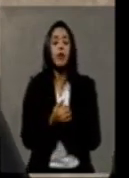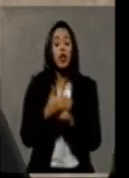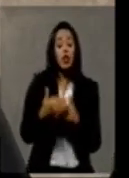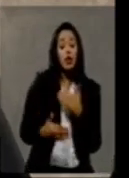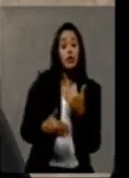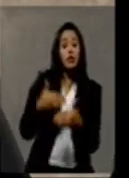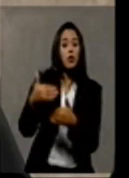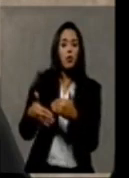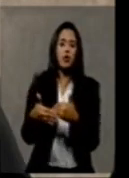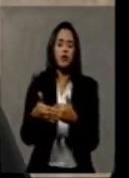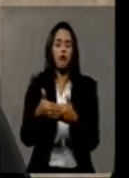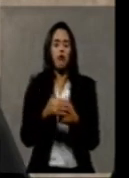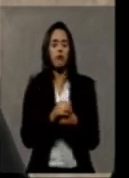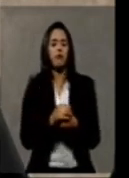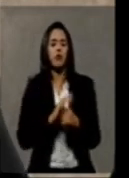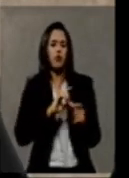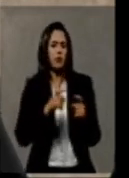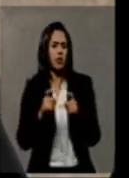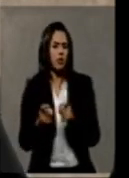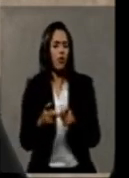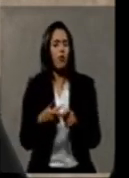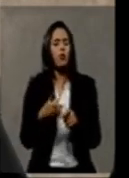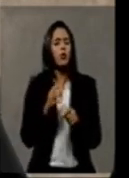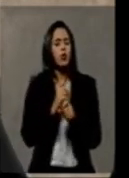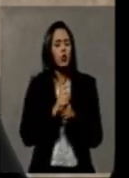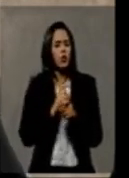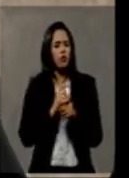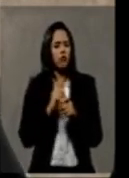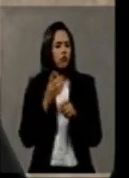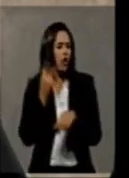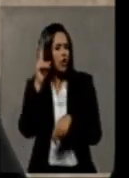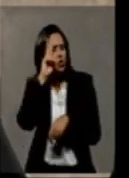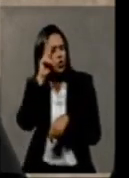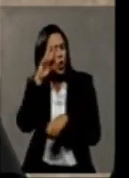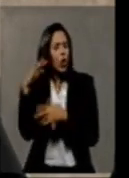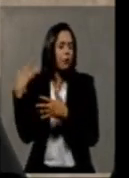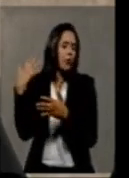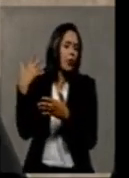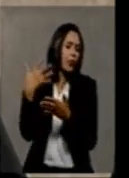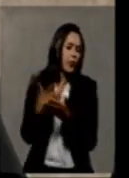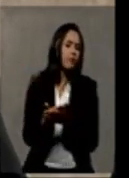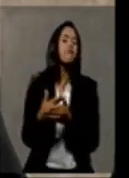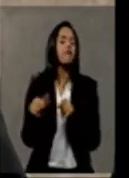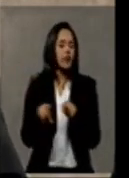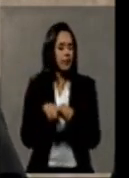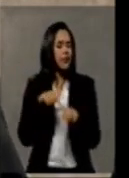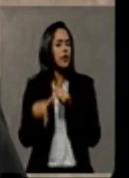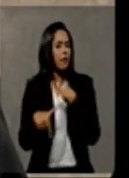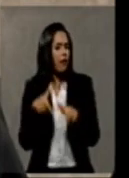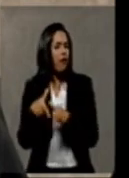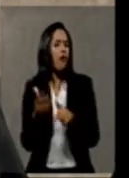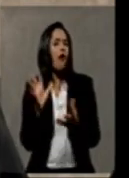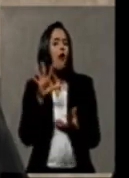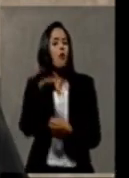que ao longo da história atuarão também neste sentido